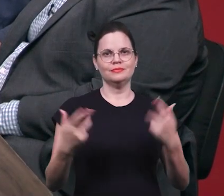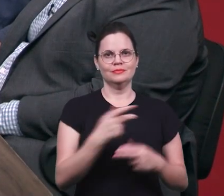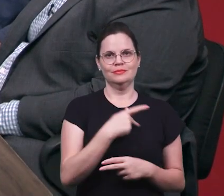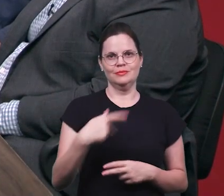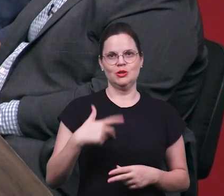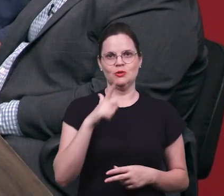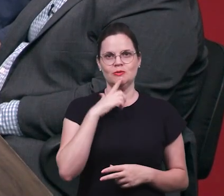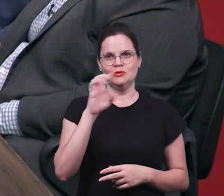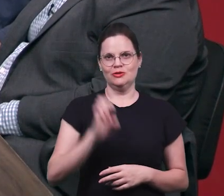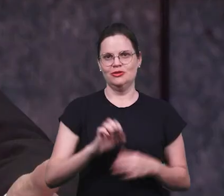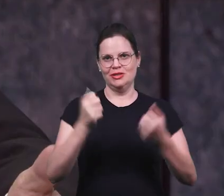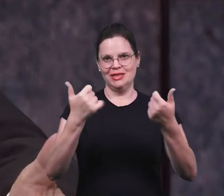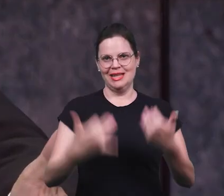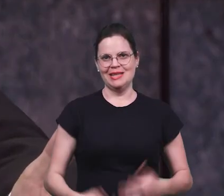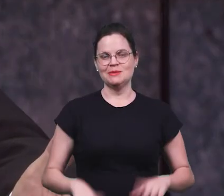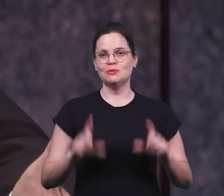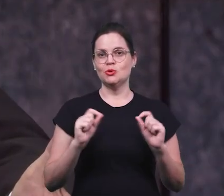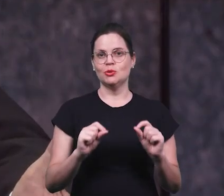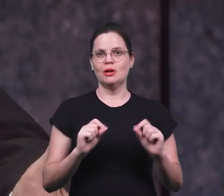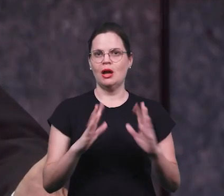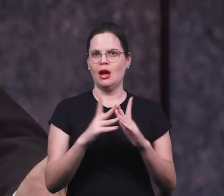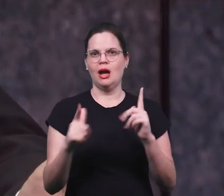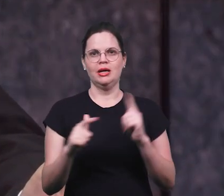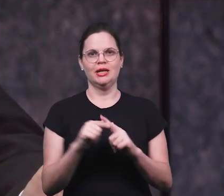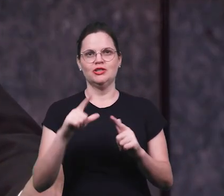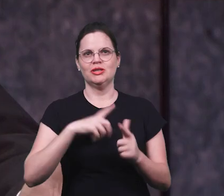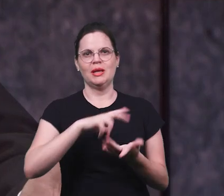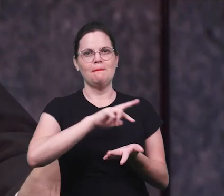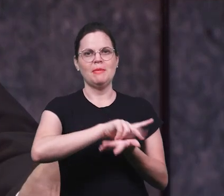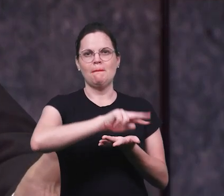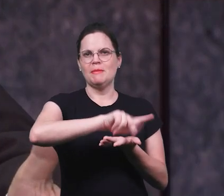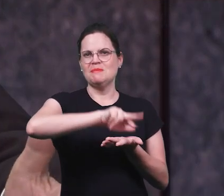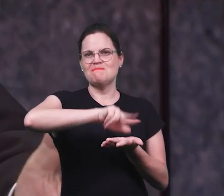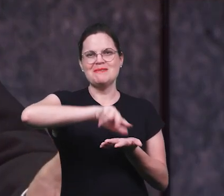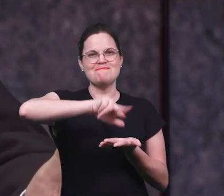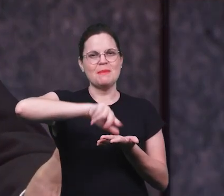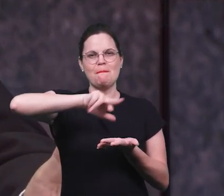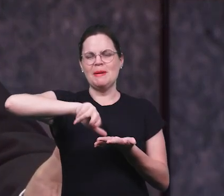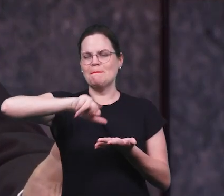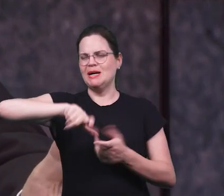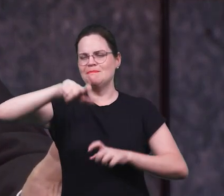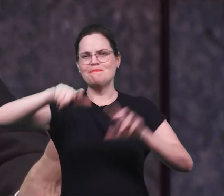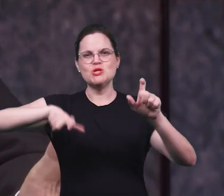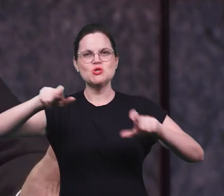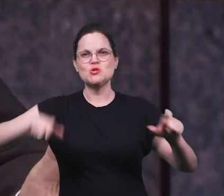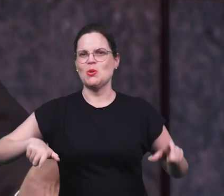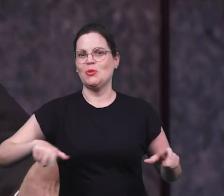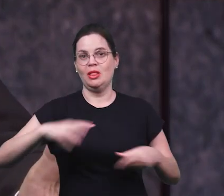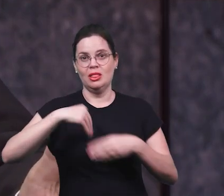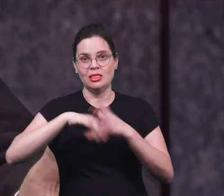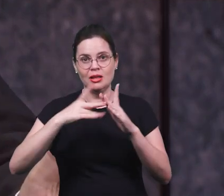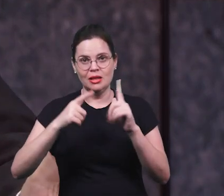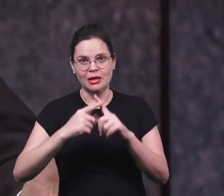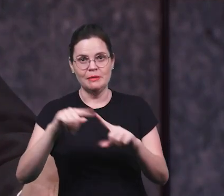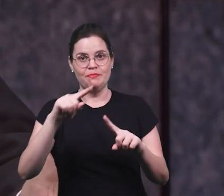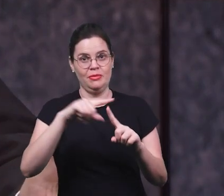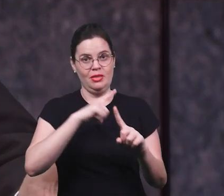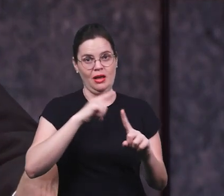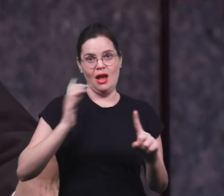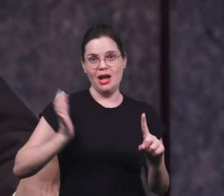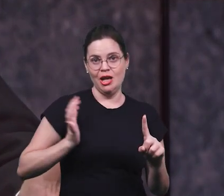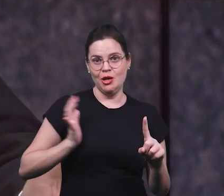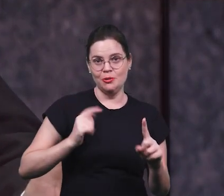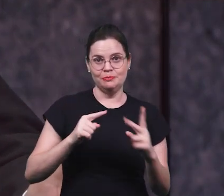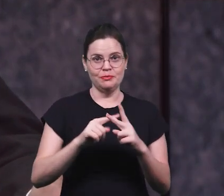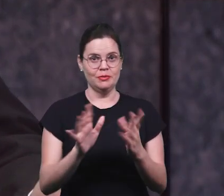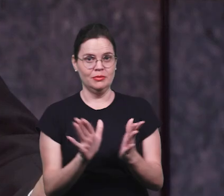sabemos, né? A igreja é heterogênea. Está o rico, lá dentro da igreja, está o rico, está o pobre. Está